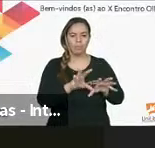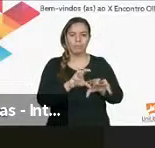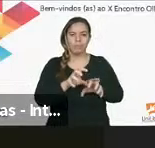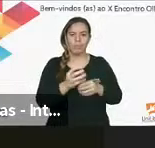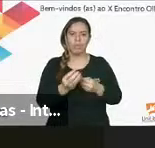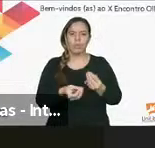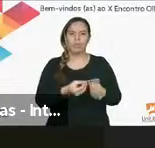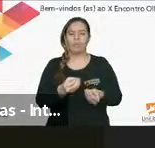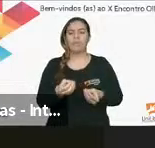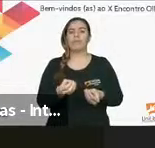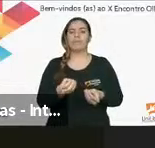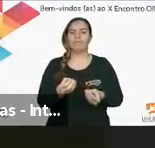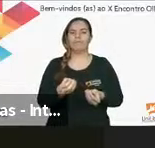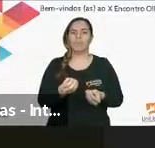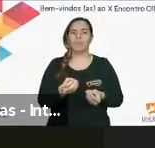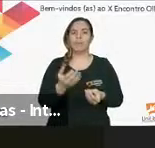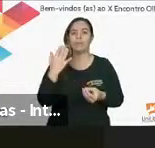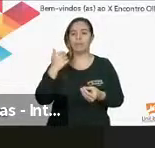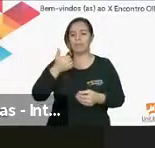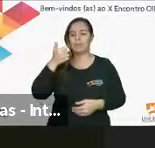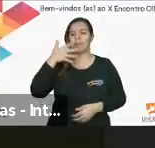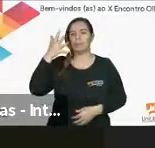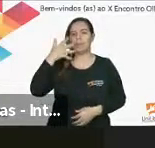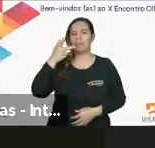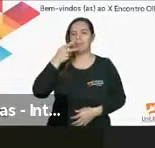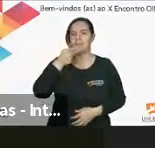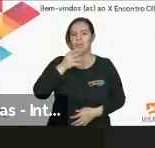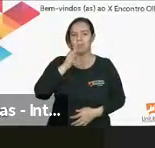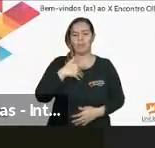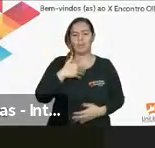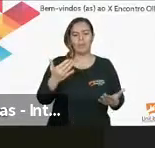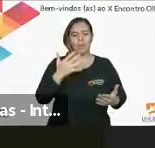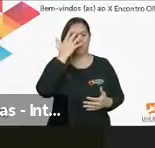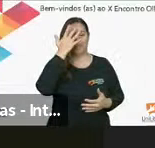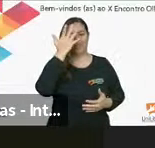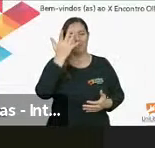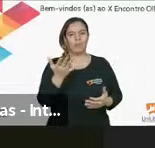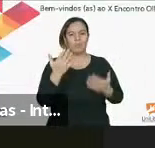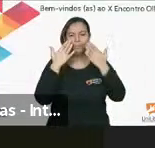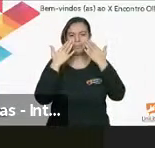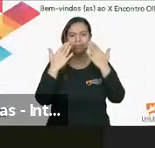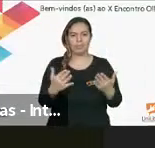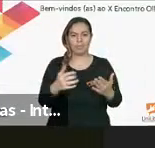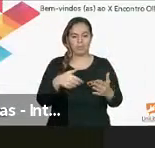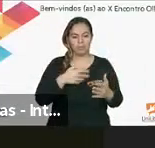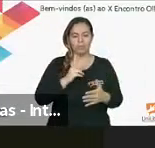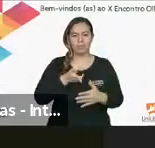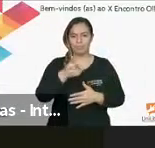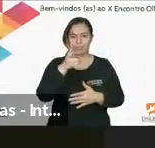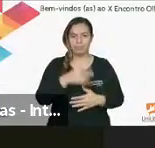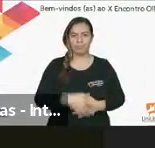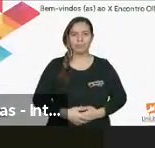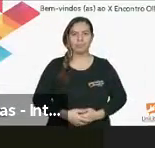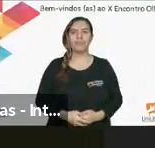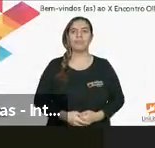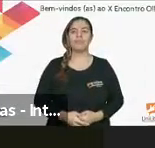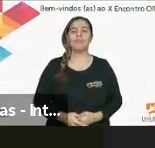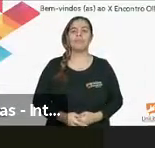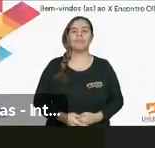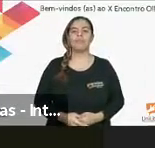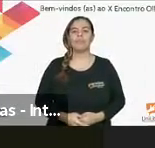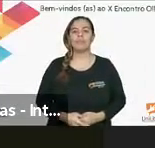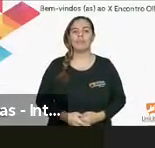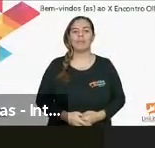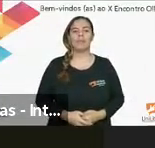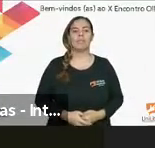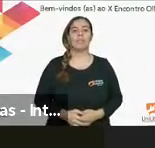Podós já falou isso na primeira apresentação. Então, facilita tudo, eu já vou dar uma continuidade do que